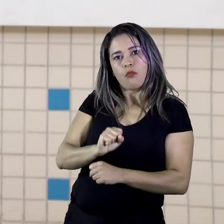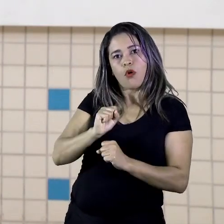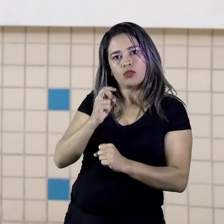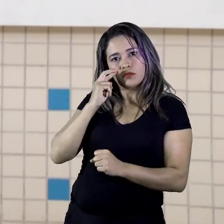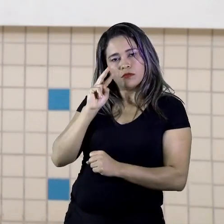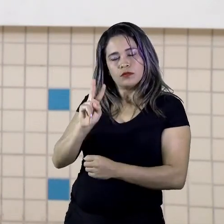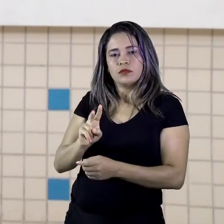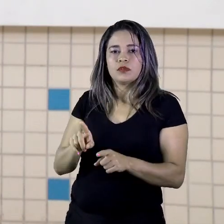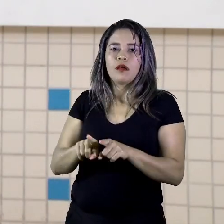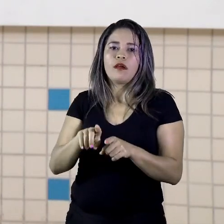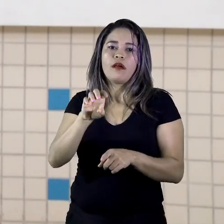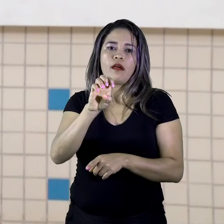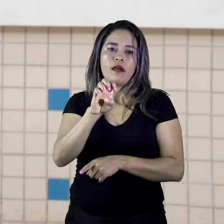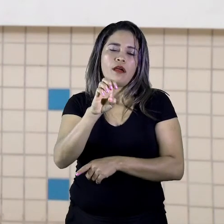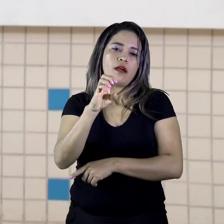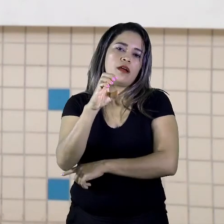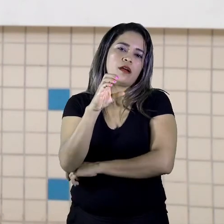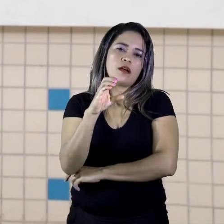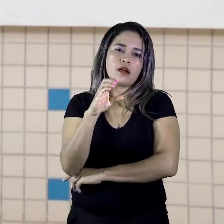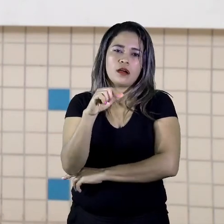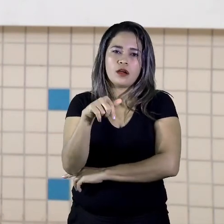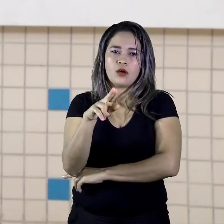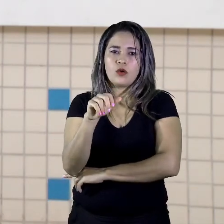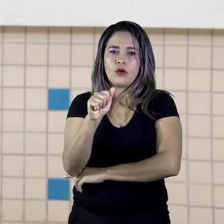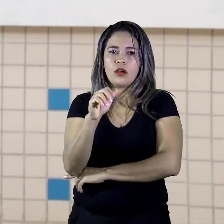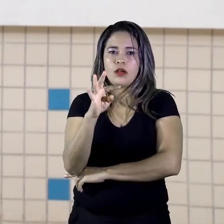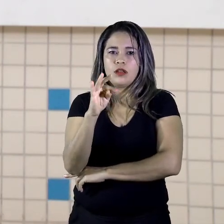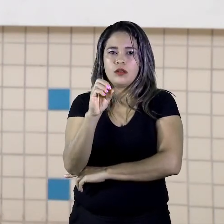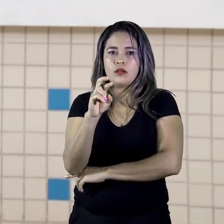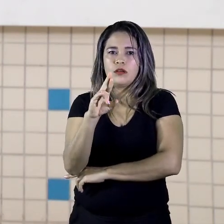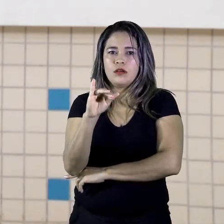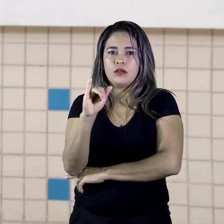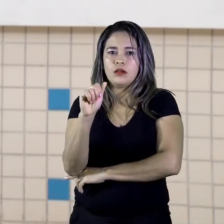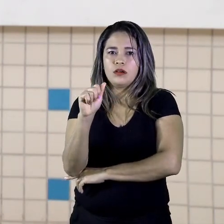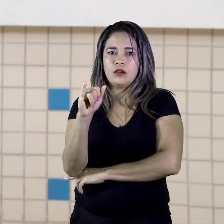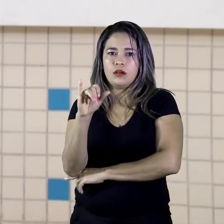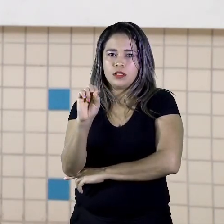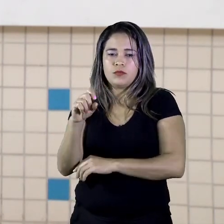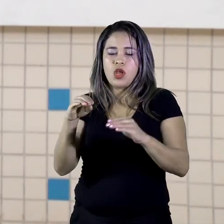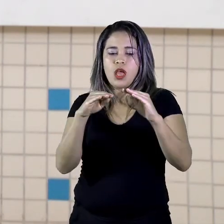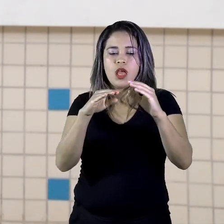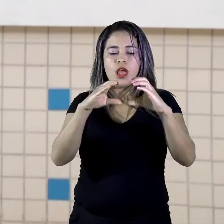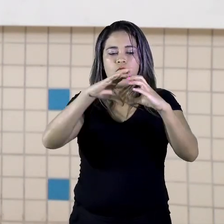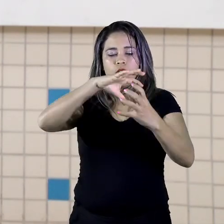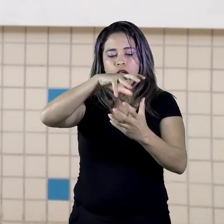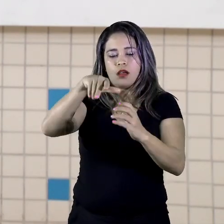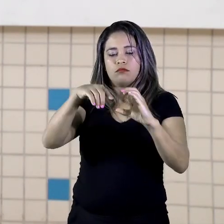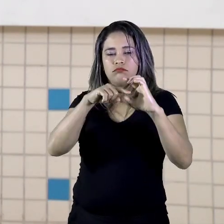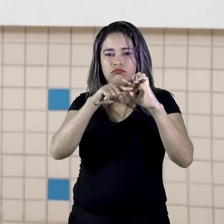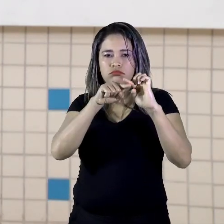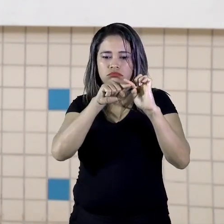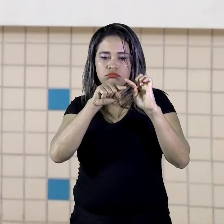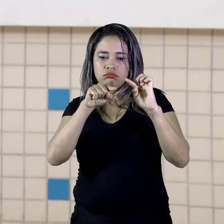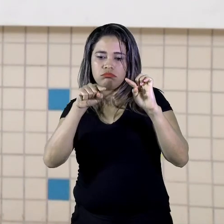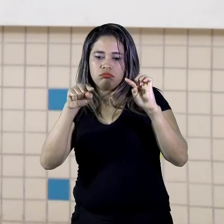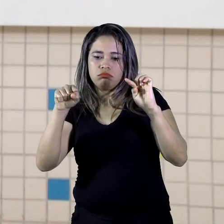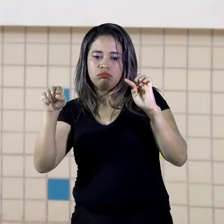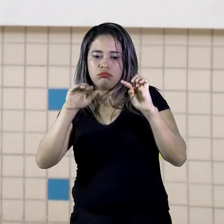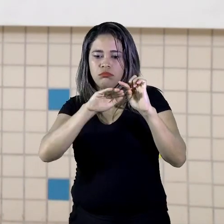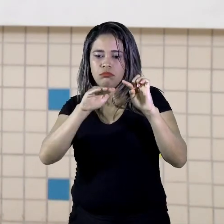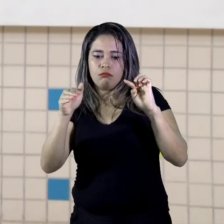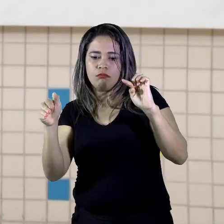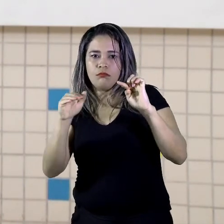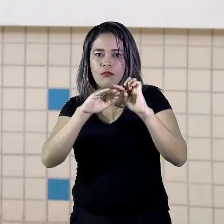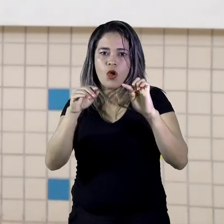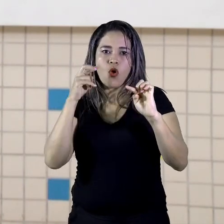são vistas bem no meio da Terra. Uma pessoa no meio da Terra, ali na linha do Equador, olha para o céu, vê essas constelações.